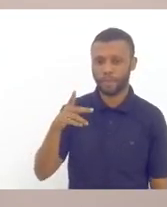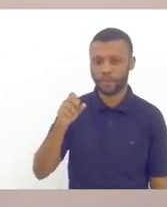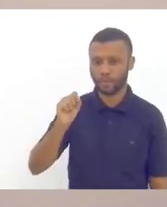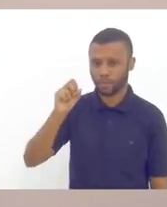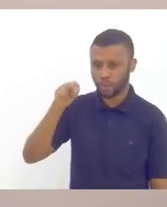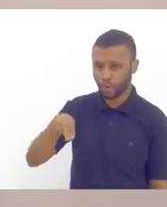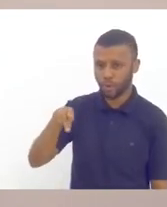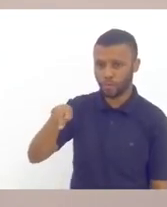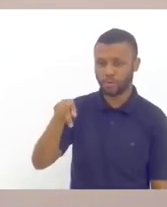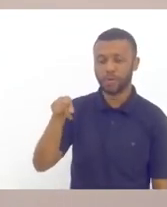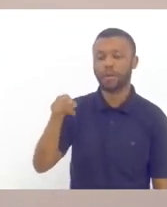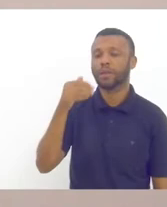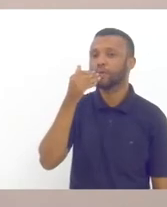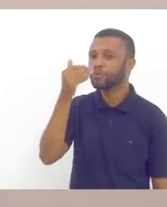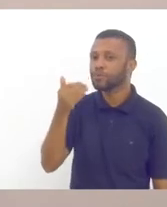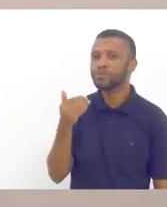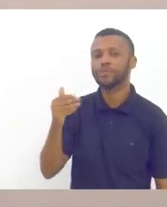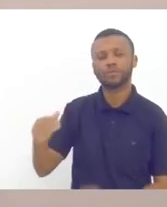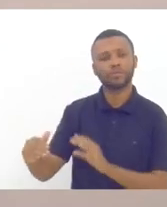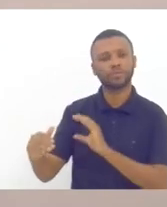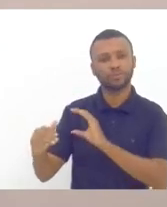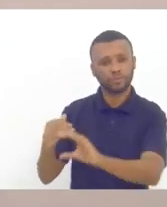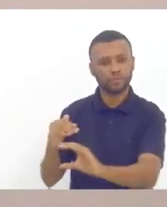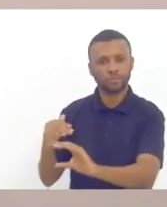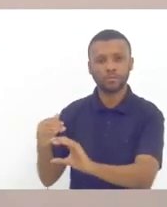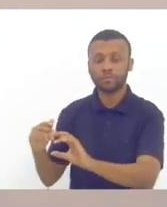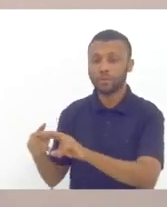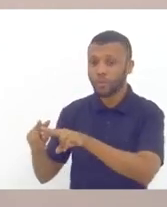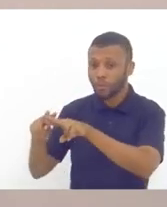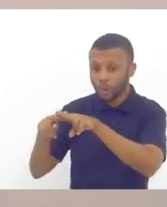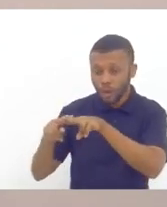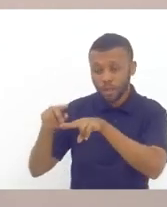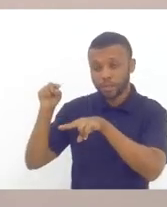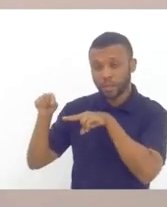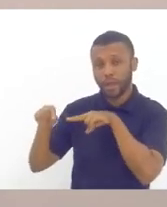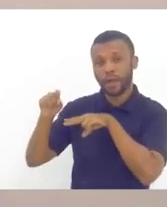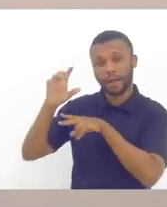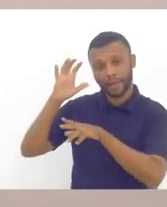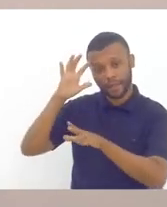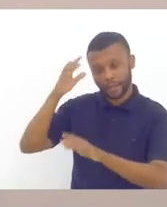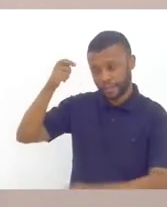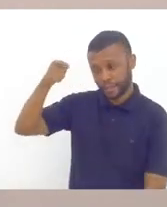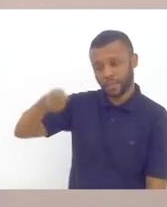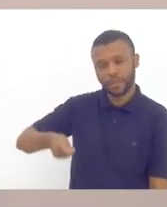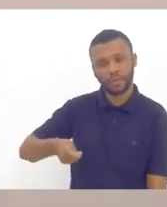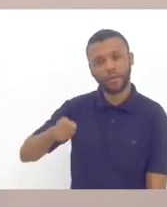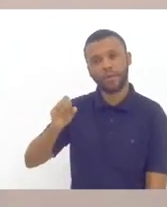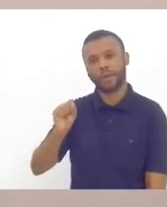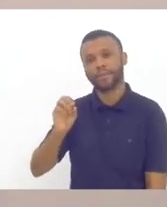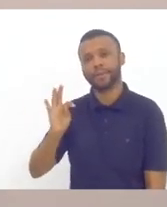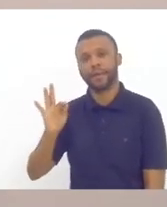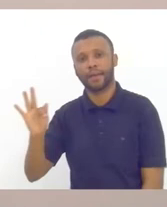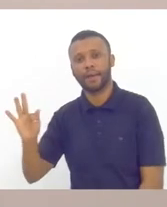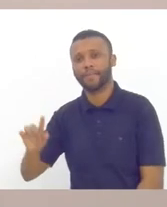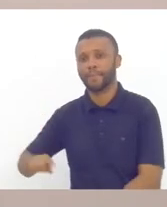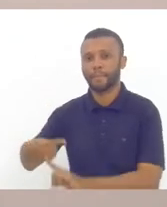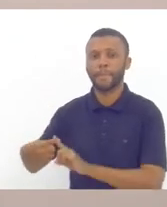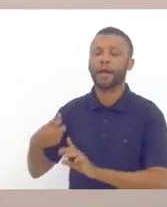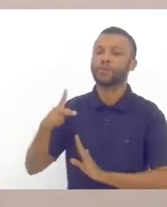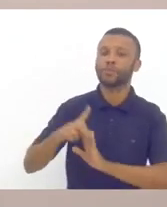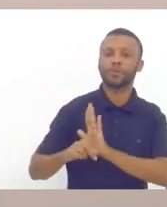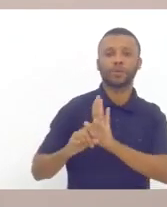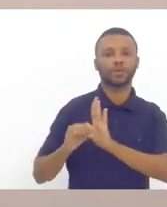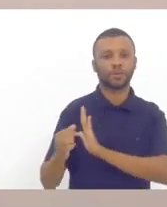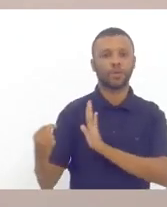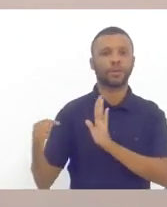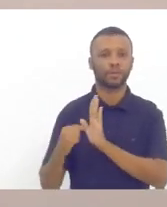nos encaminhe, consoante a decisão do Supremo e o projeto de lei,